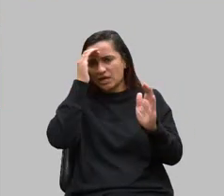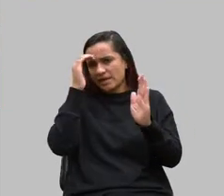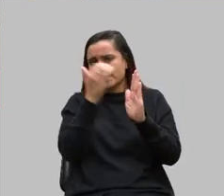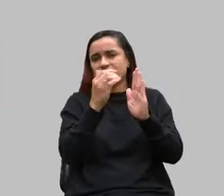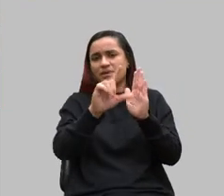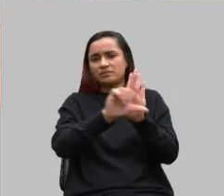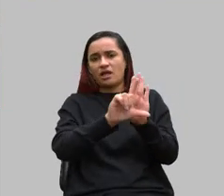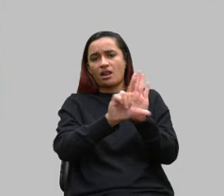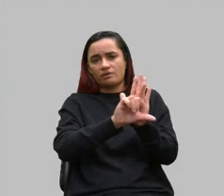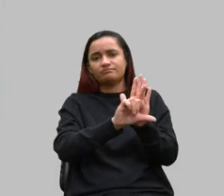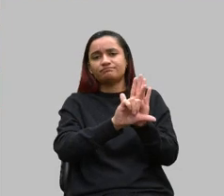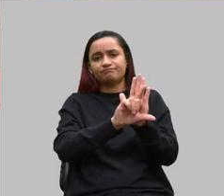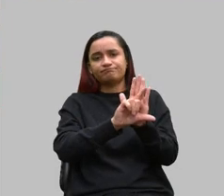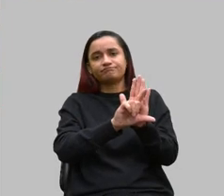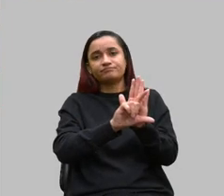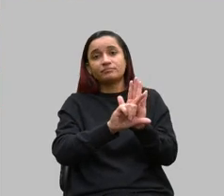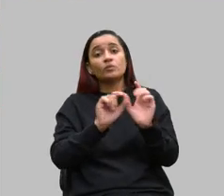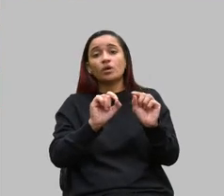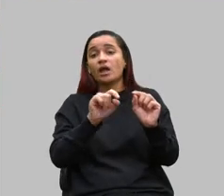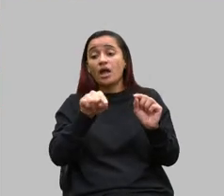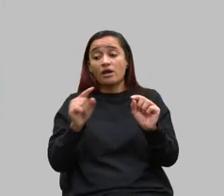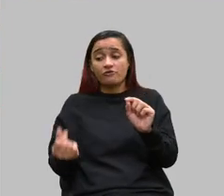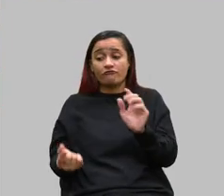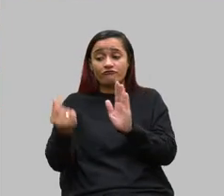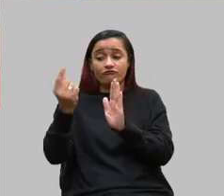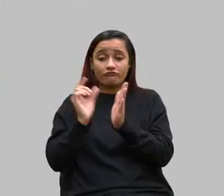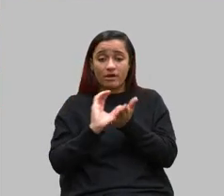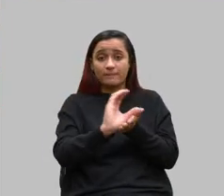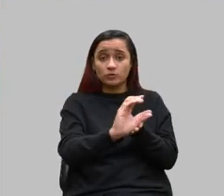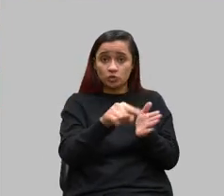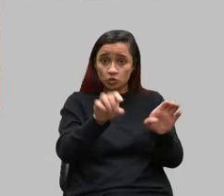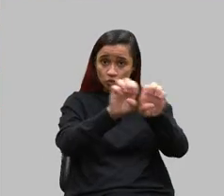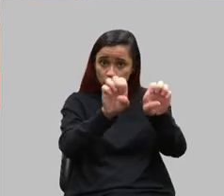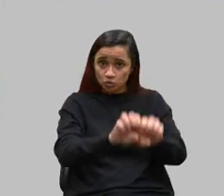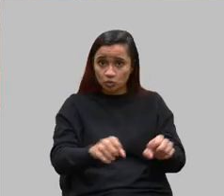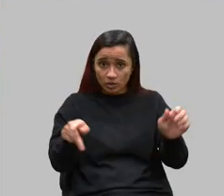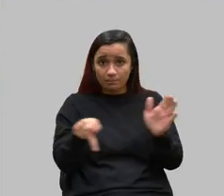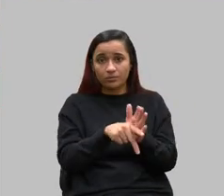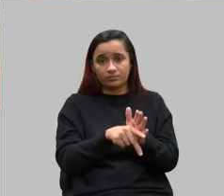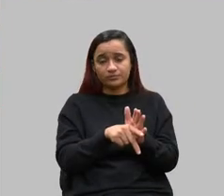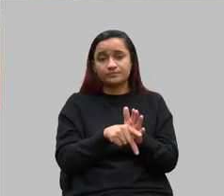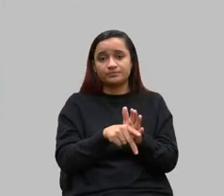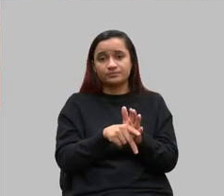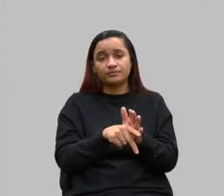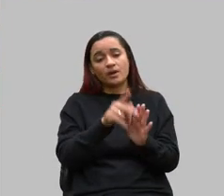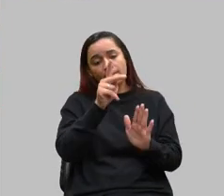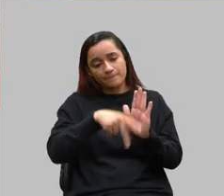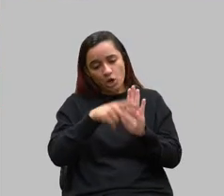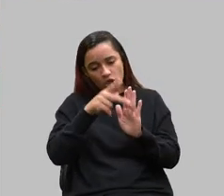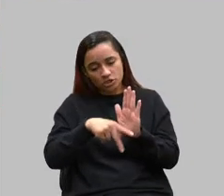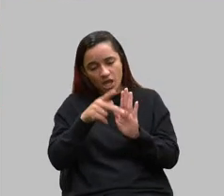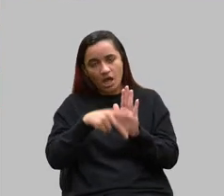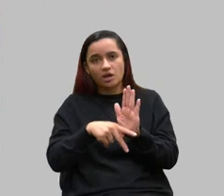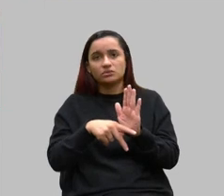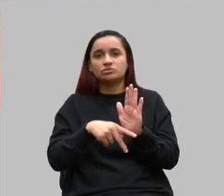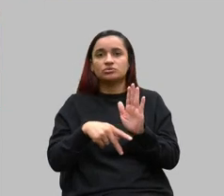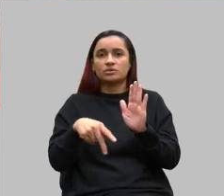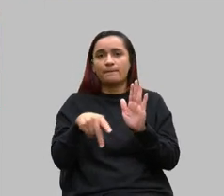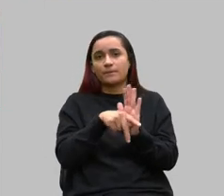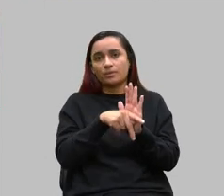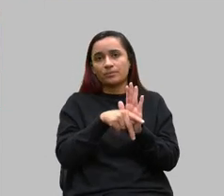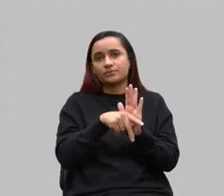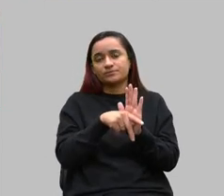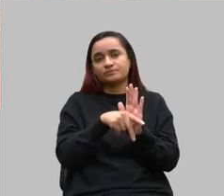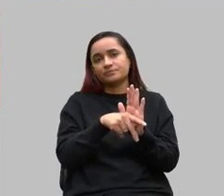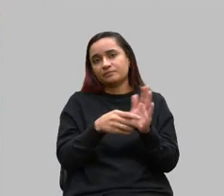que esse que as verbas da estrutura sejam direcionadas à infraestrutura em projetos aí eh